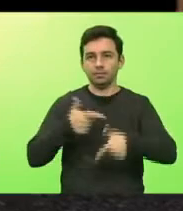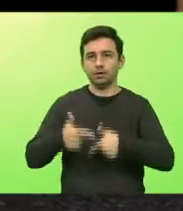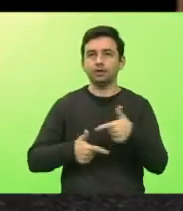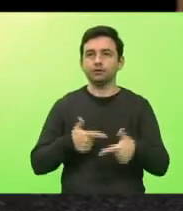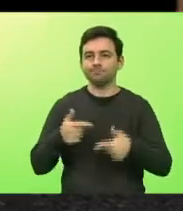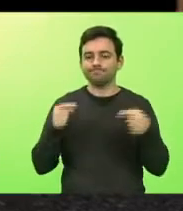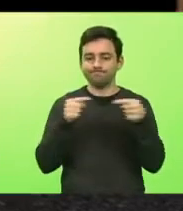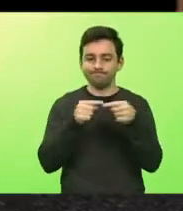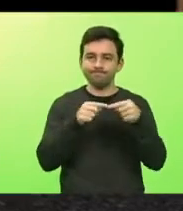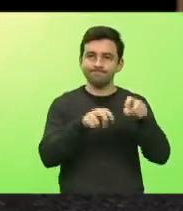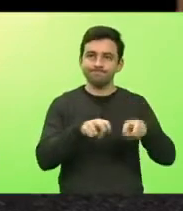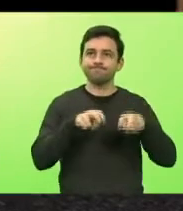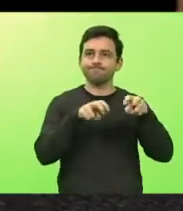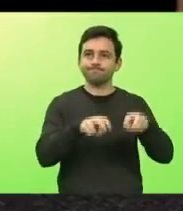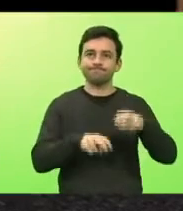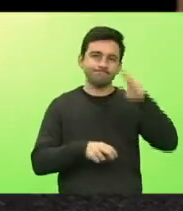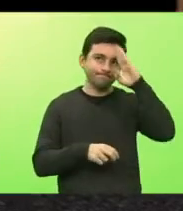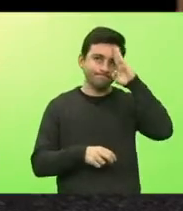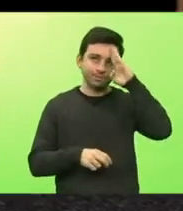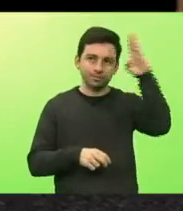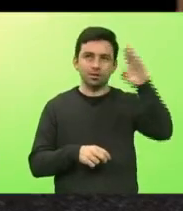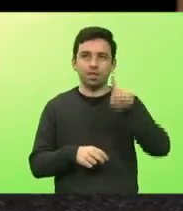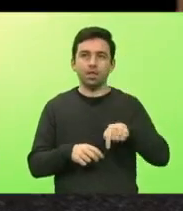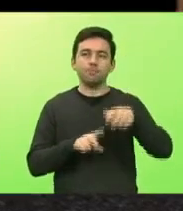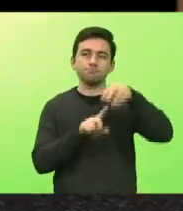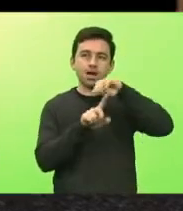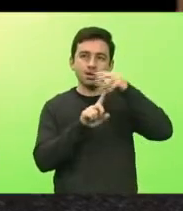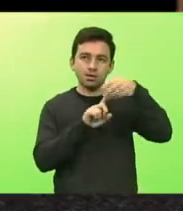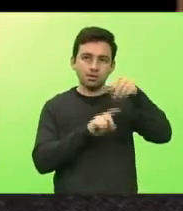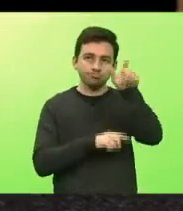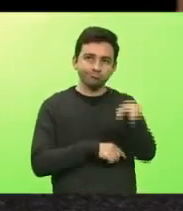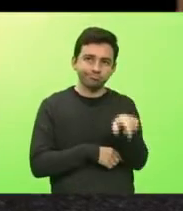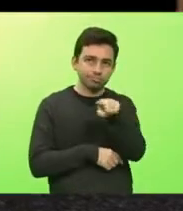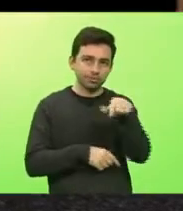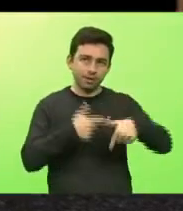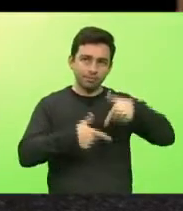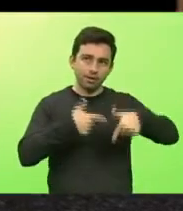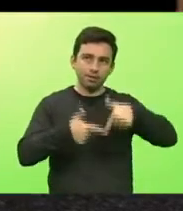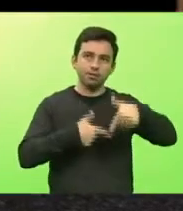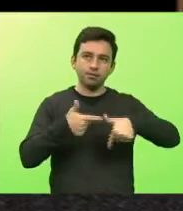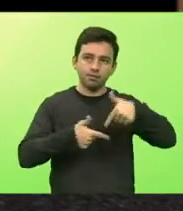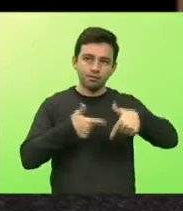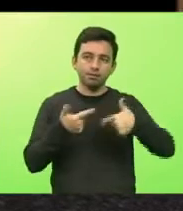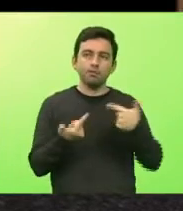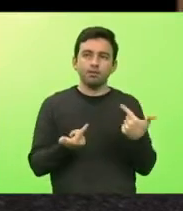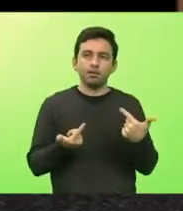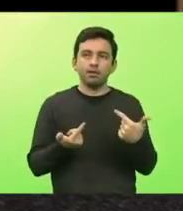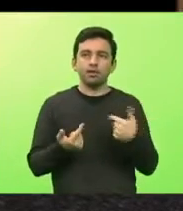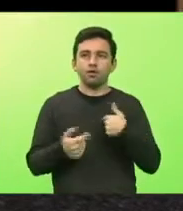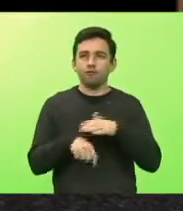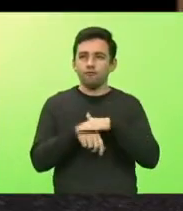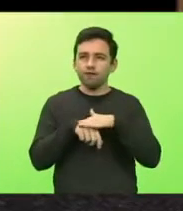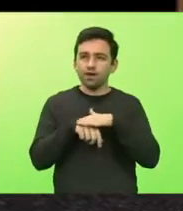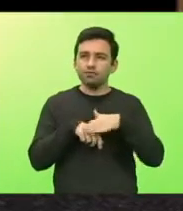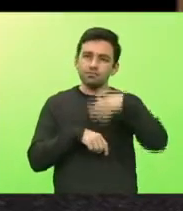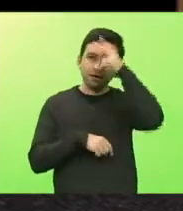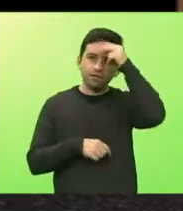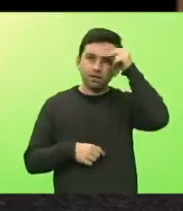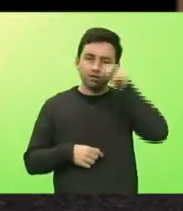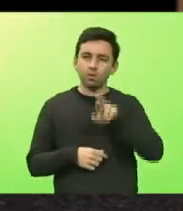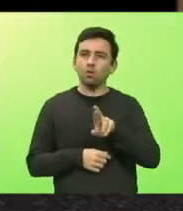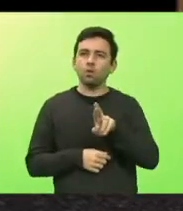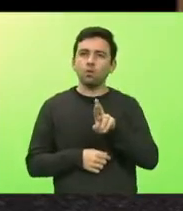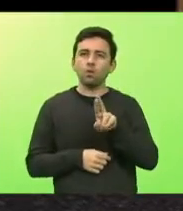na agricultura, principalmente com os bananicultores. Estive conversando com o prefeito de Garuva, prefeito Rodrigo, e o senhor foi fundamental, está sendo